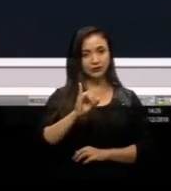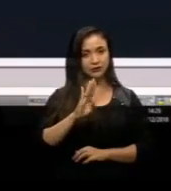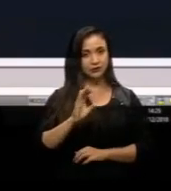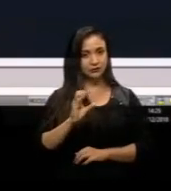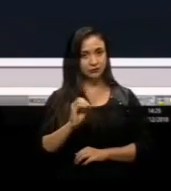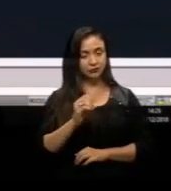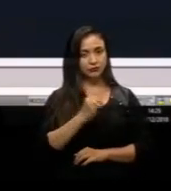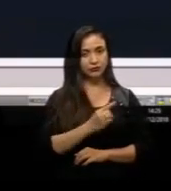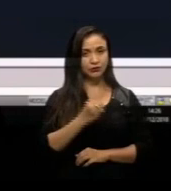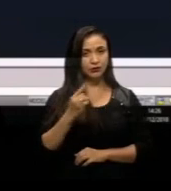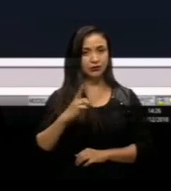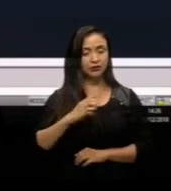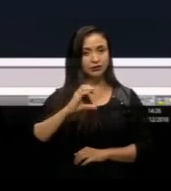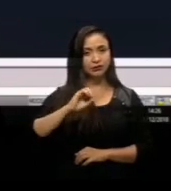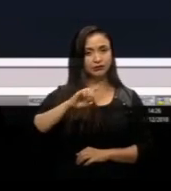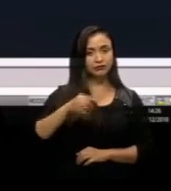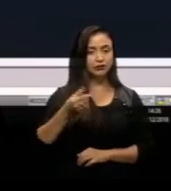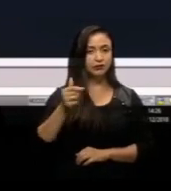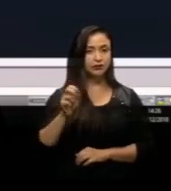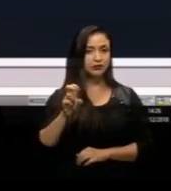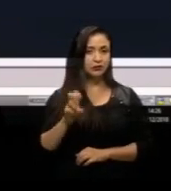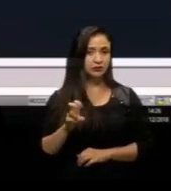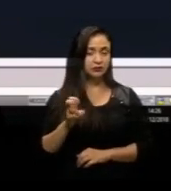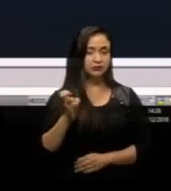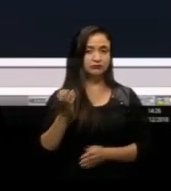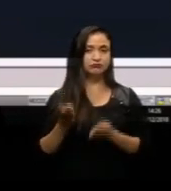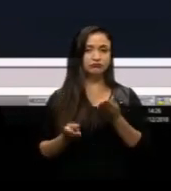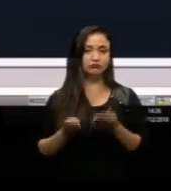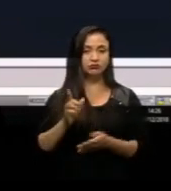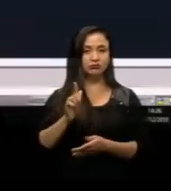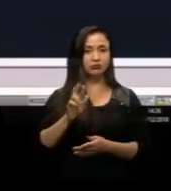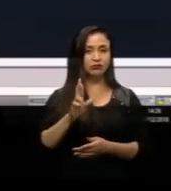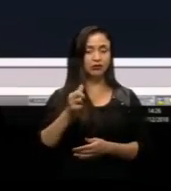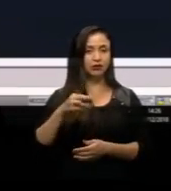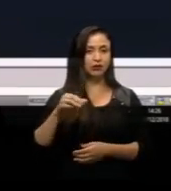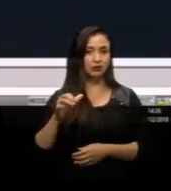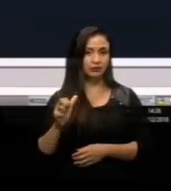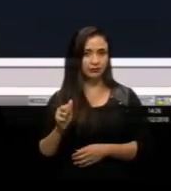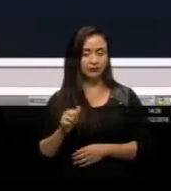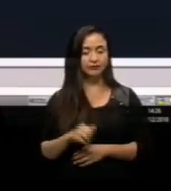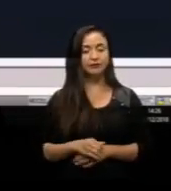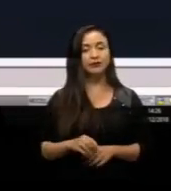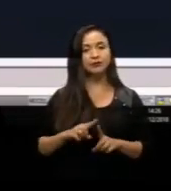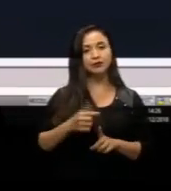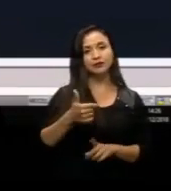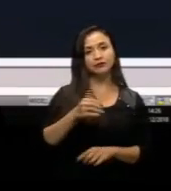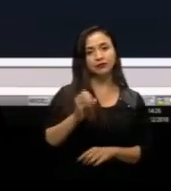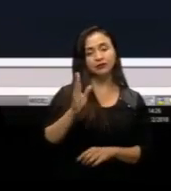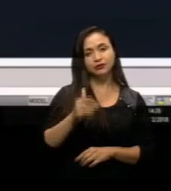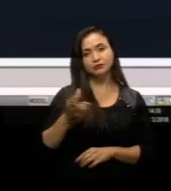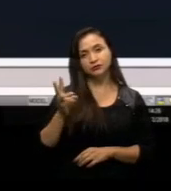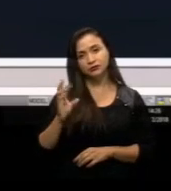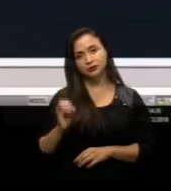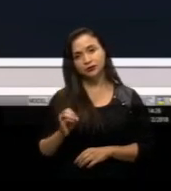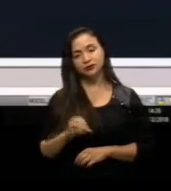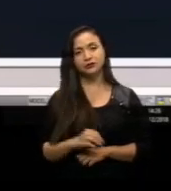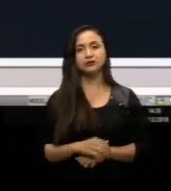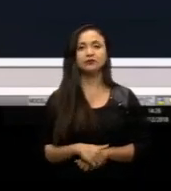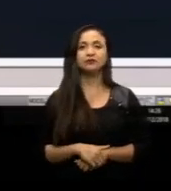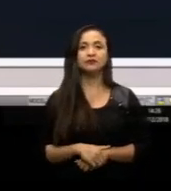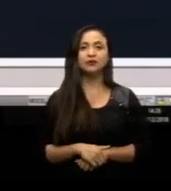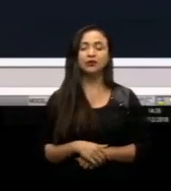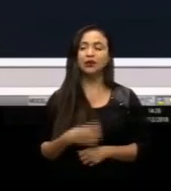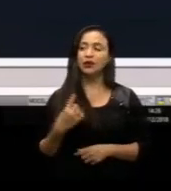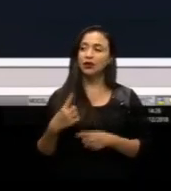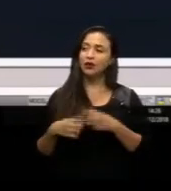cada pilar tem 0,15 quilogramas, né? Então, e as dimensões do pilar é 20 por 30, tá? Depois a